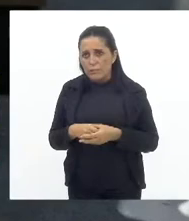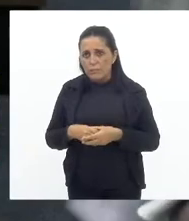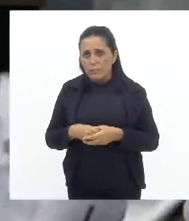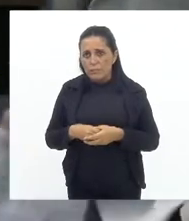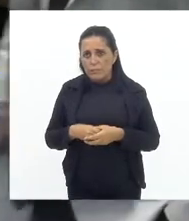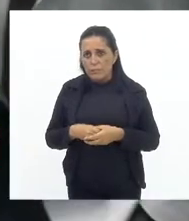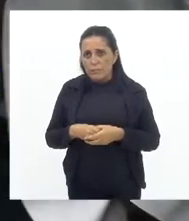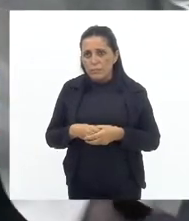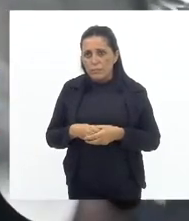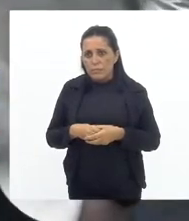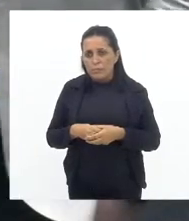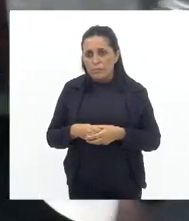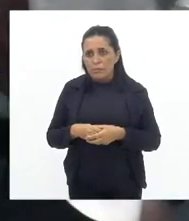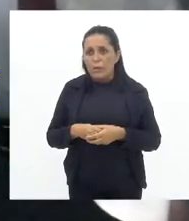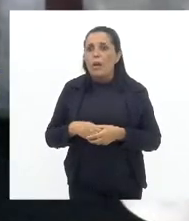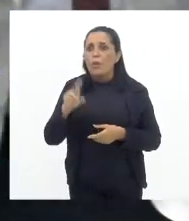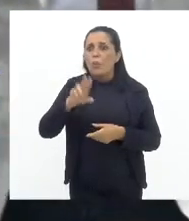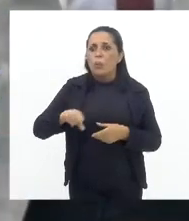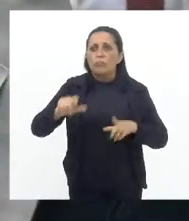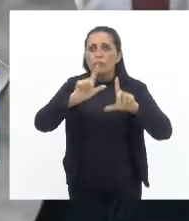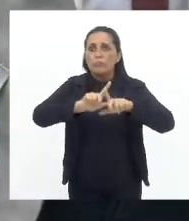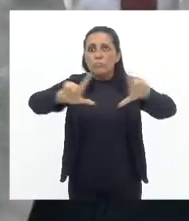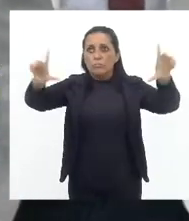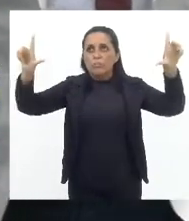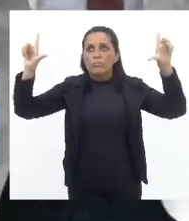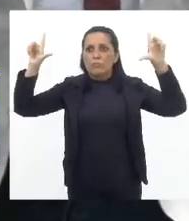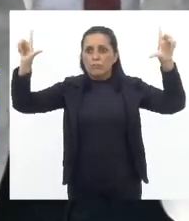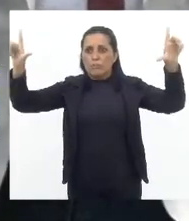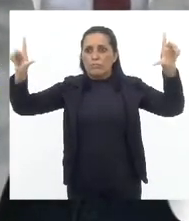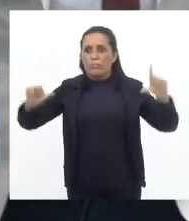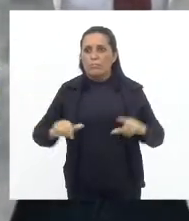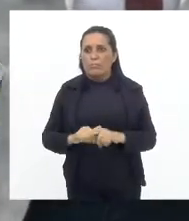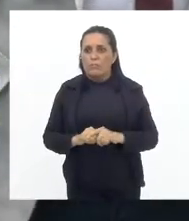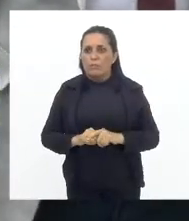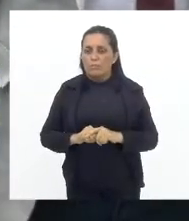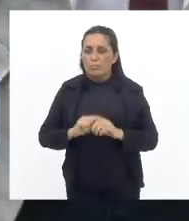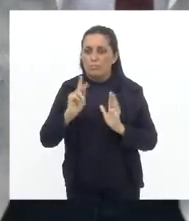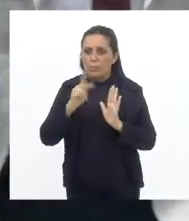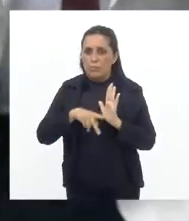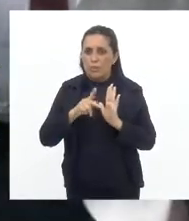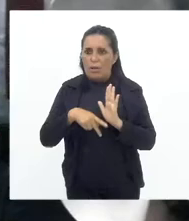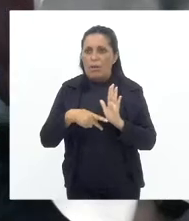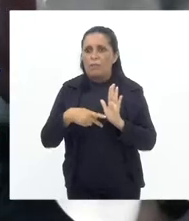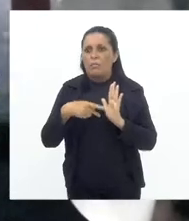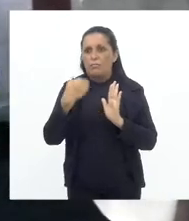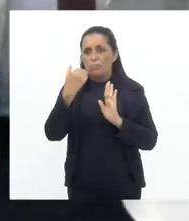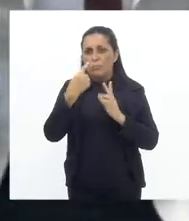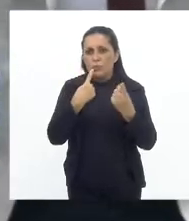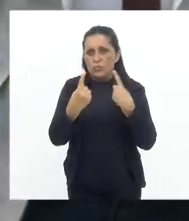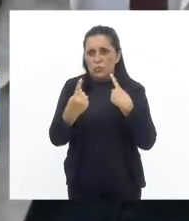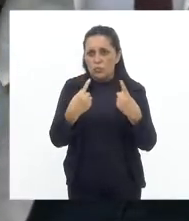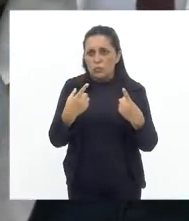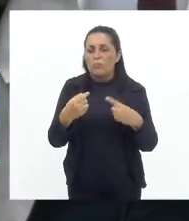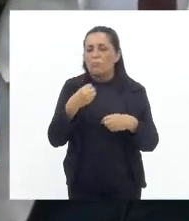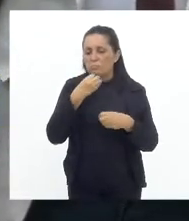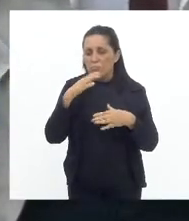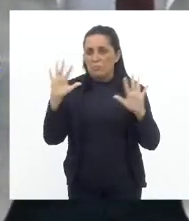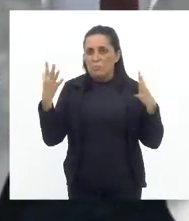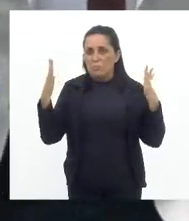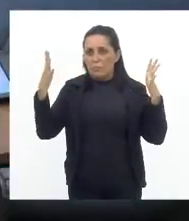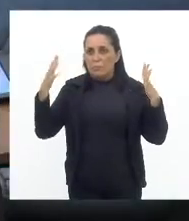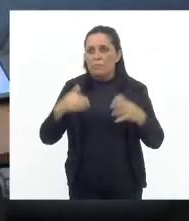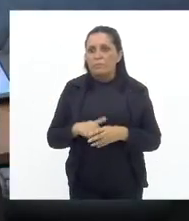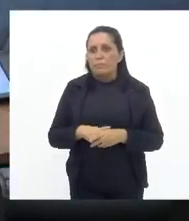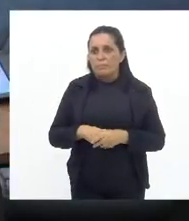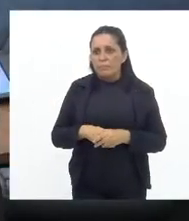utilizar ali esse nosso painel tô botando o projeto está sendo discutido foi de bom alvitre parabéns que você